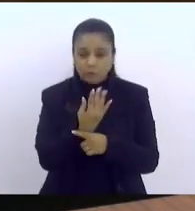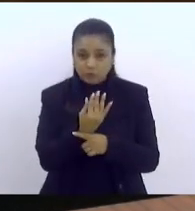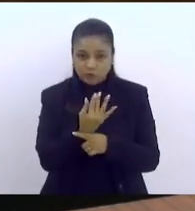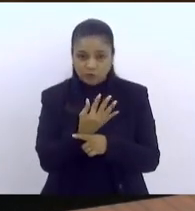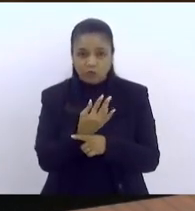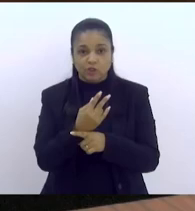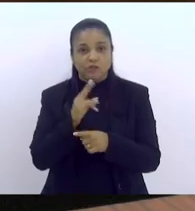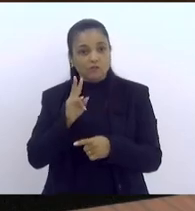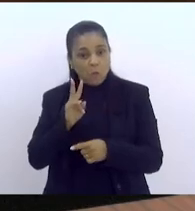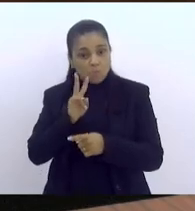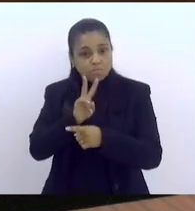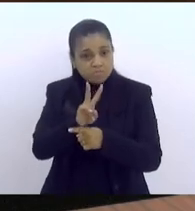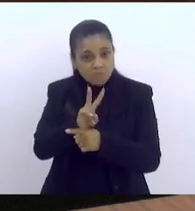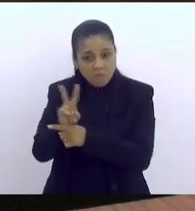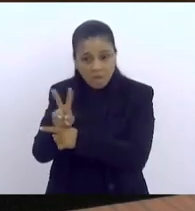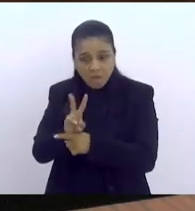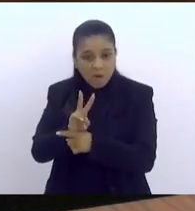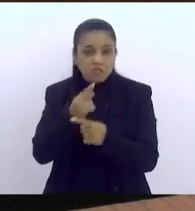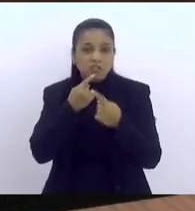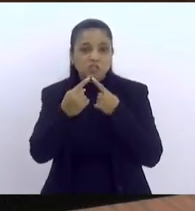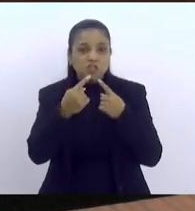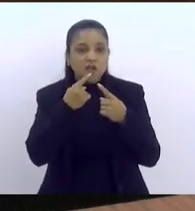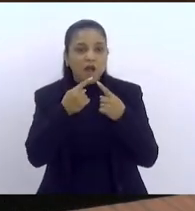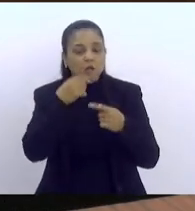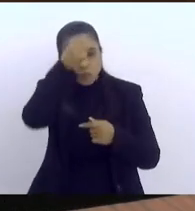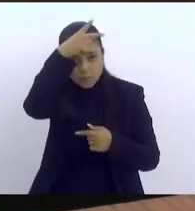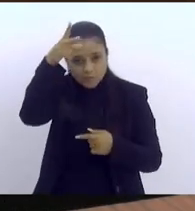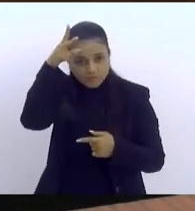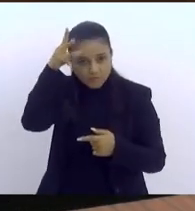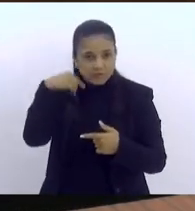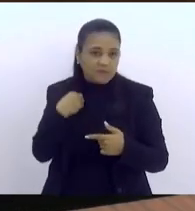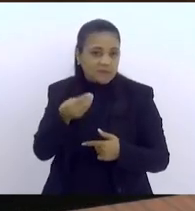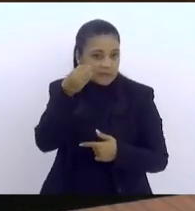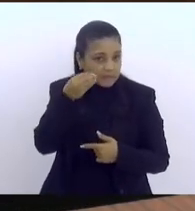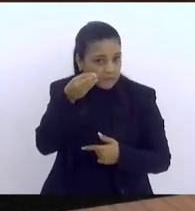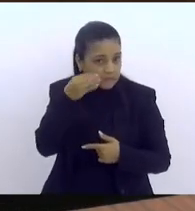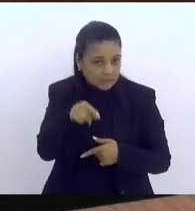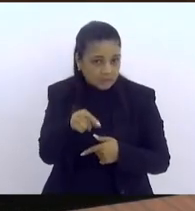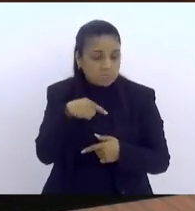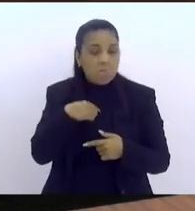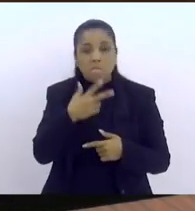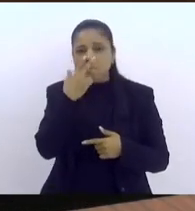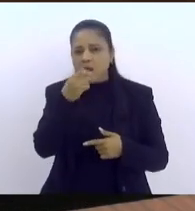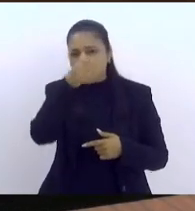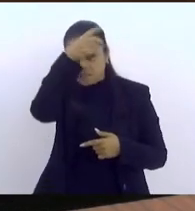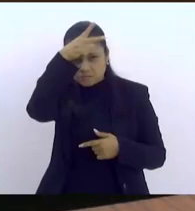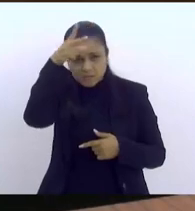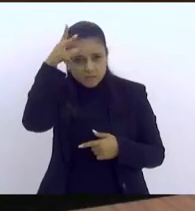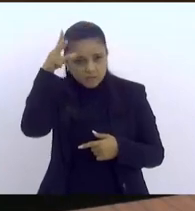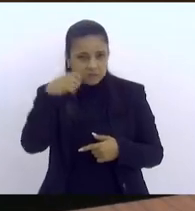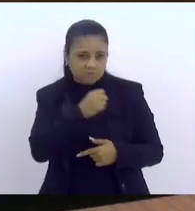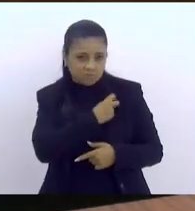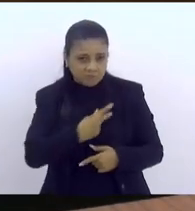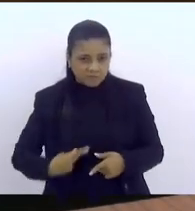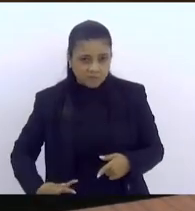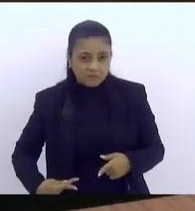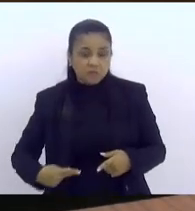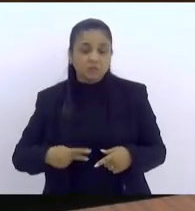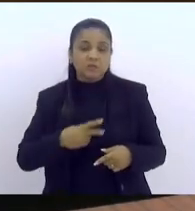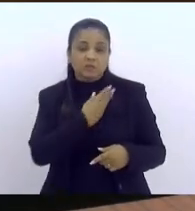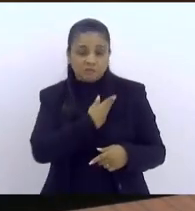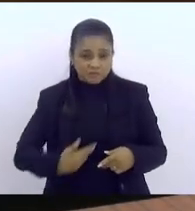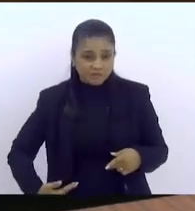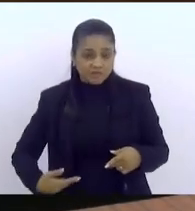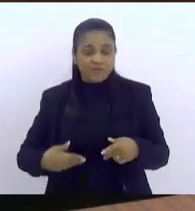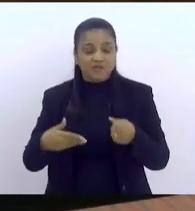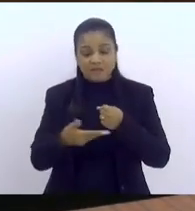Caxias e está buscando diálogo com o prefeito. Me parece, presidente, que os prefeitos da base aliada do governador Cláudio